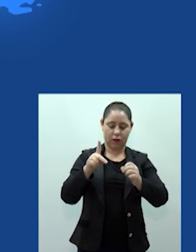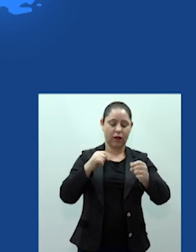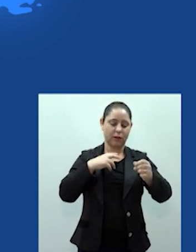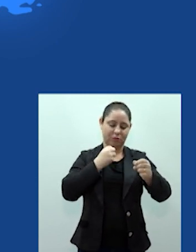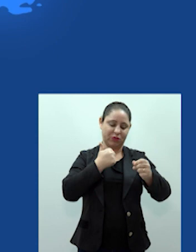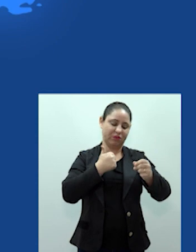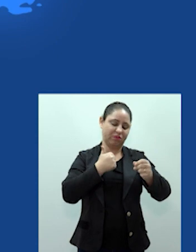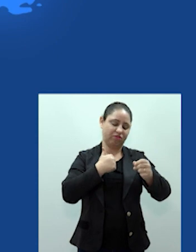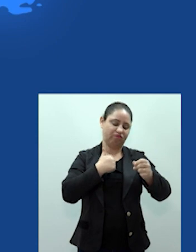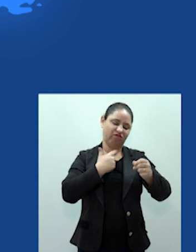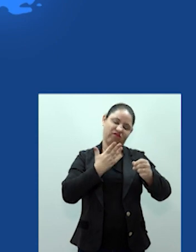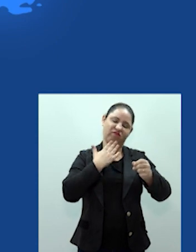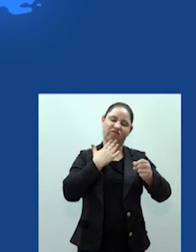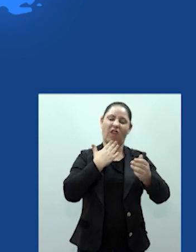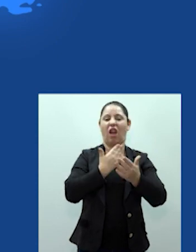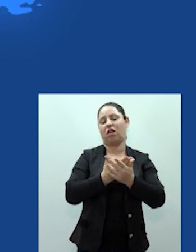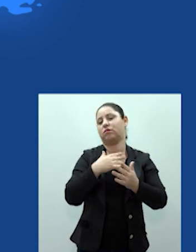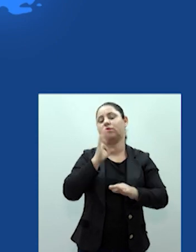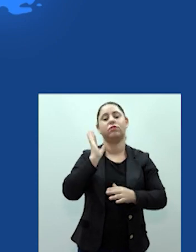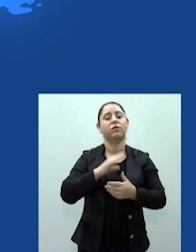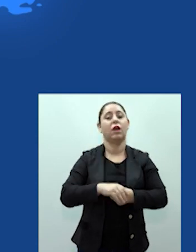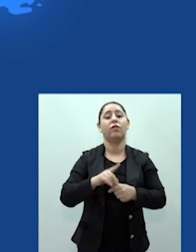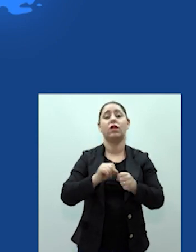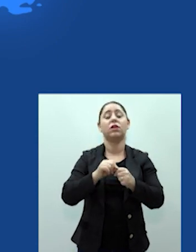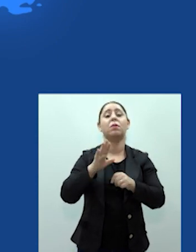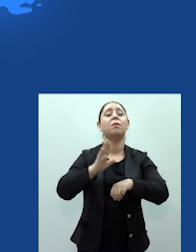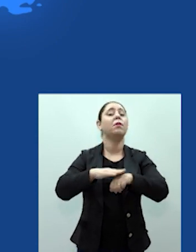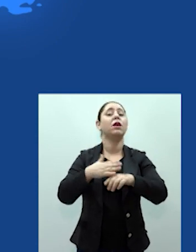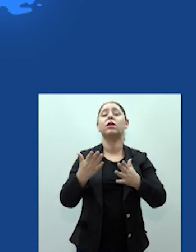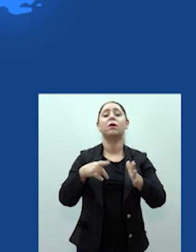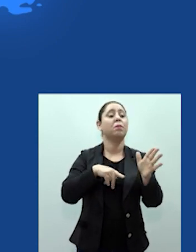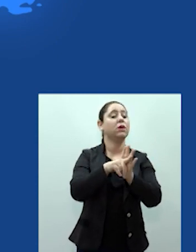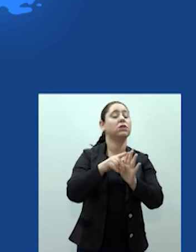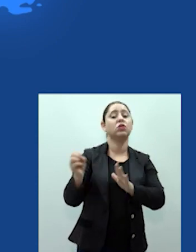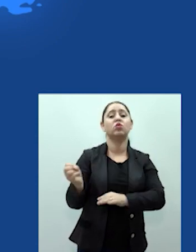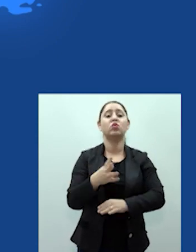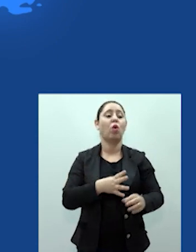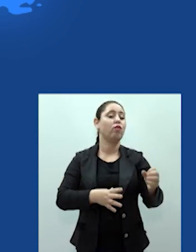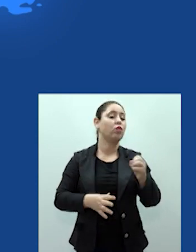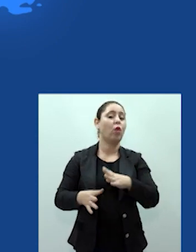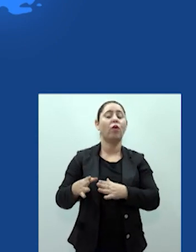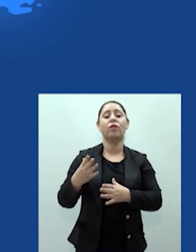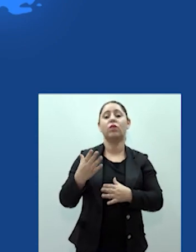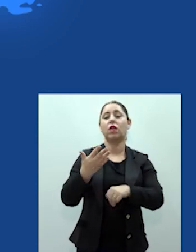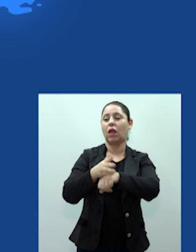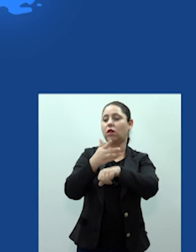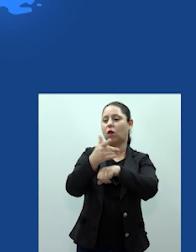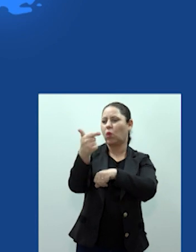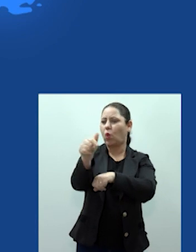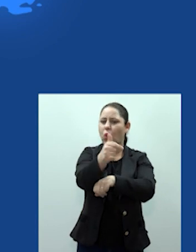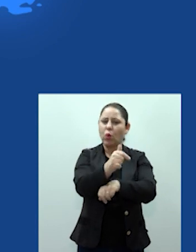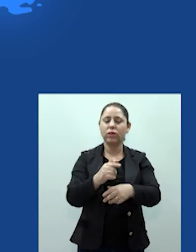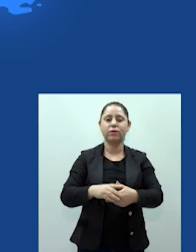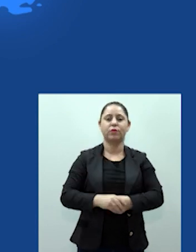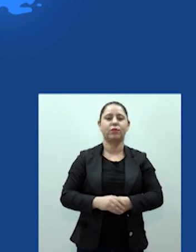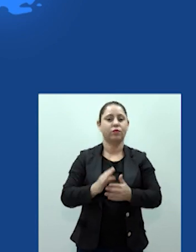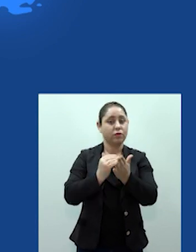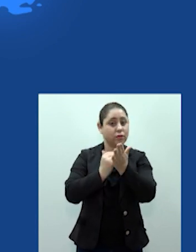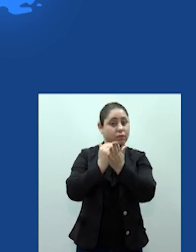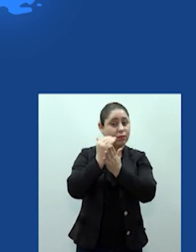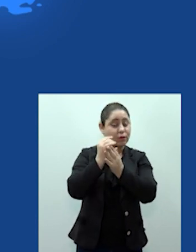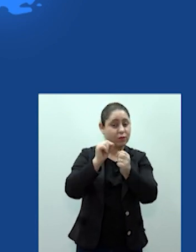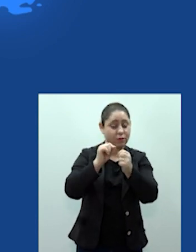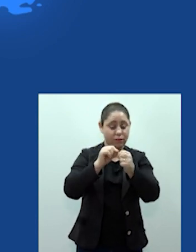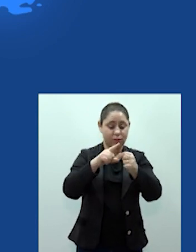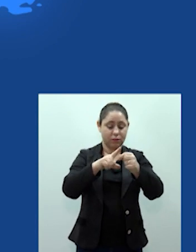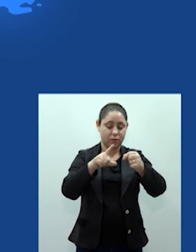tá, ok, já estou meio enjoado disso. O que eu posso fazer além disso? Assim, queria sempre estar pesquisando coisas novas e testando outras coisas. Aí